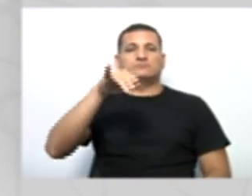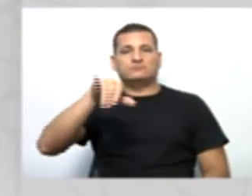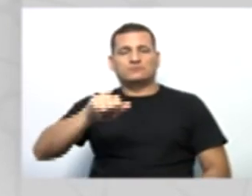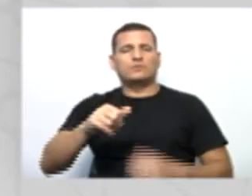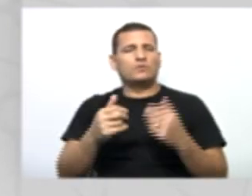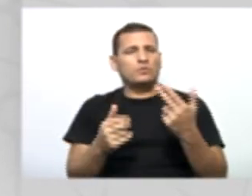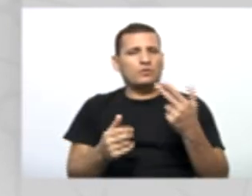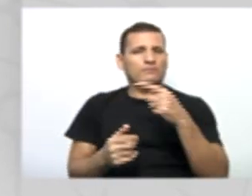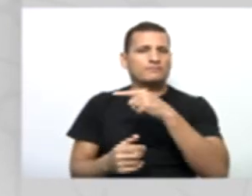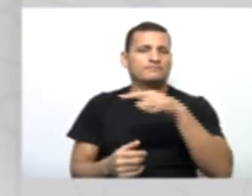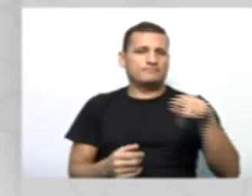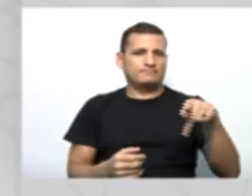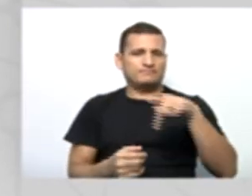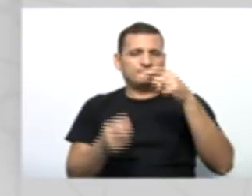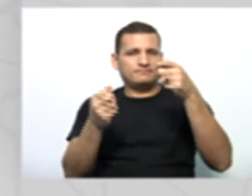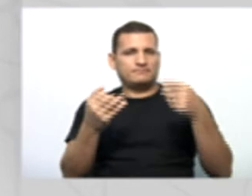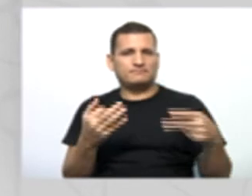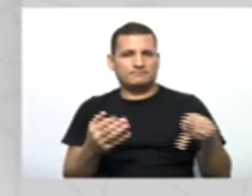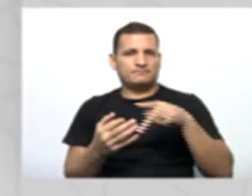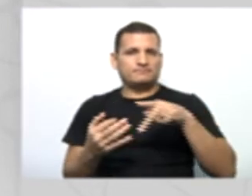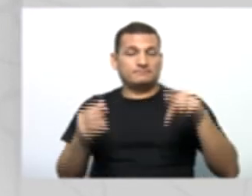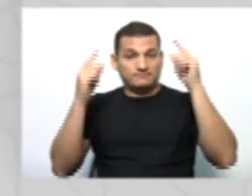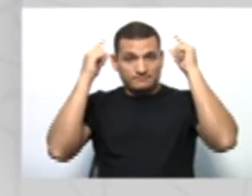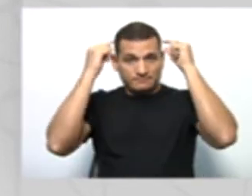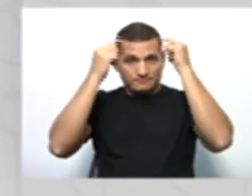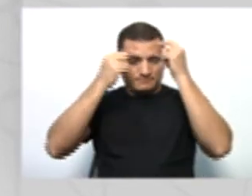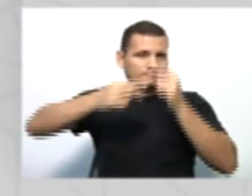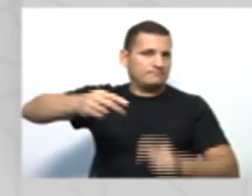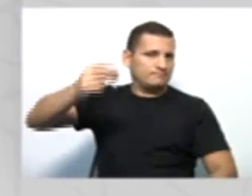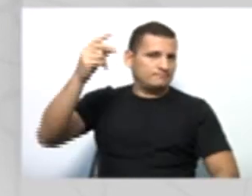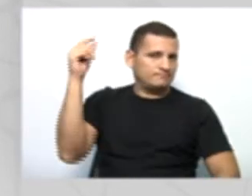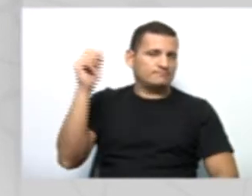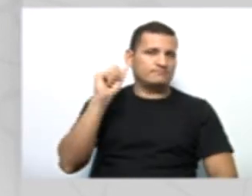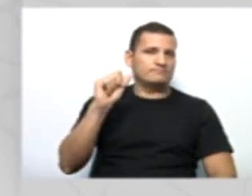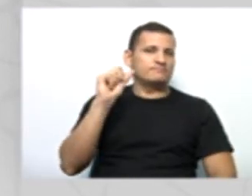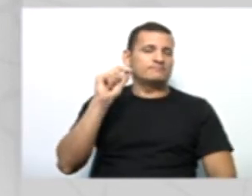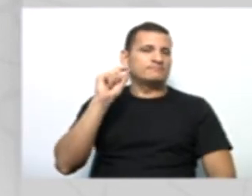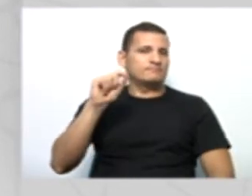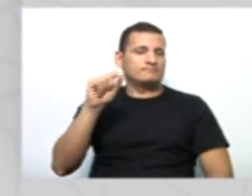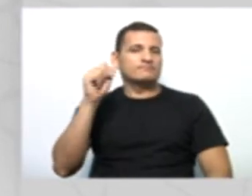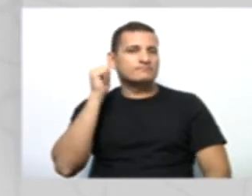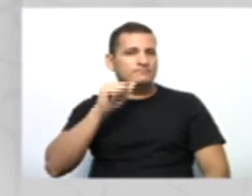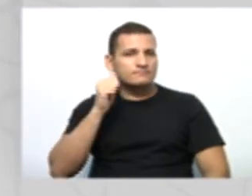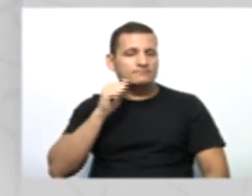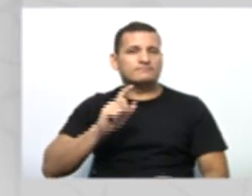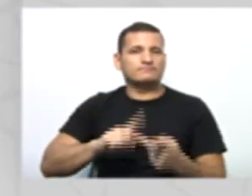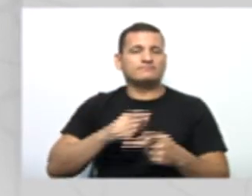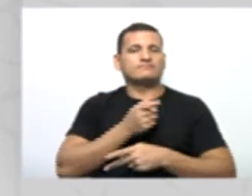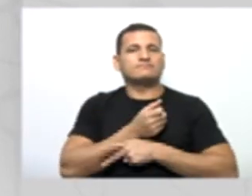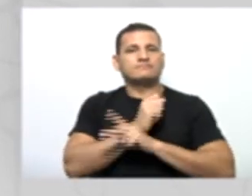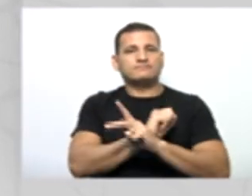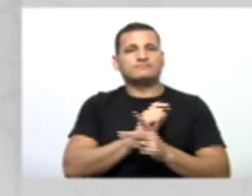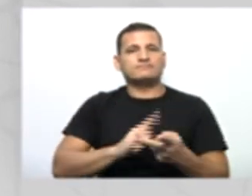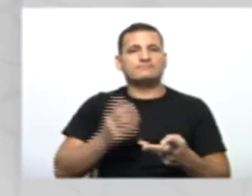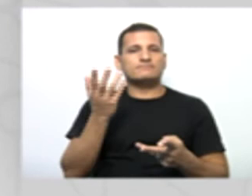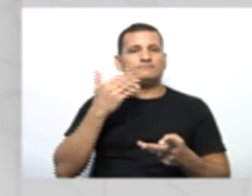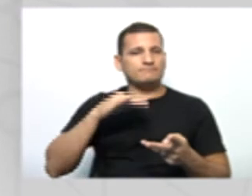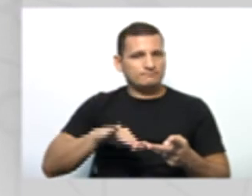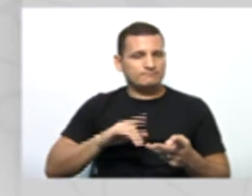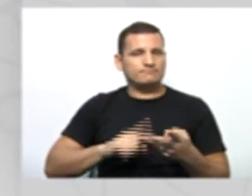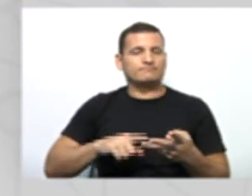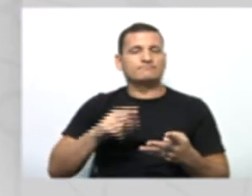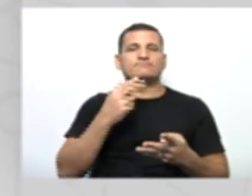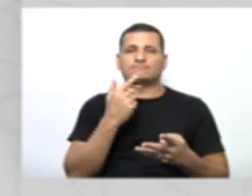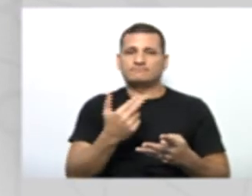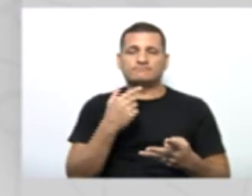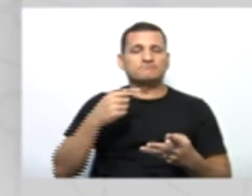Wesley falou, né, em relação à Grécia Antiga, mulheres, escravos, crianças, estrangeiros, que eram